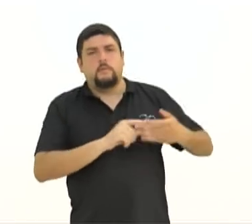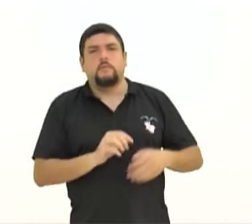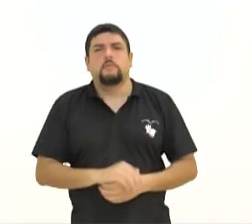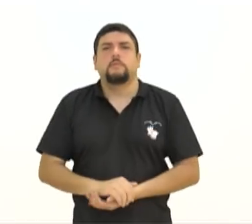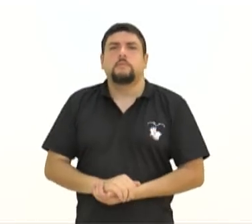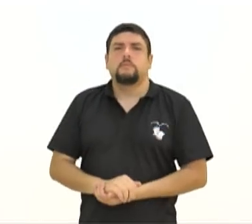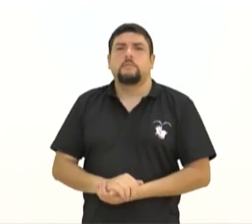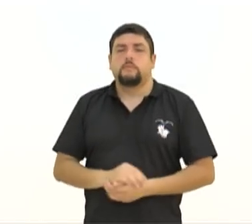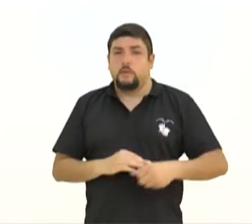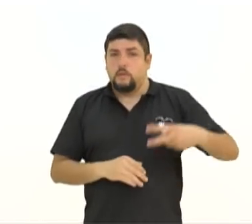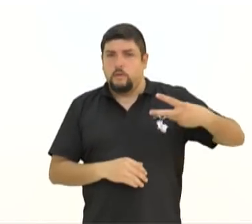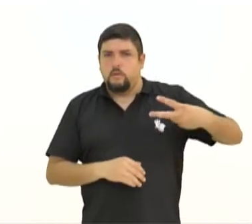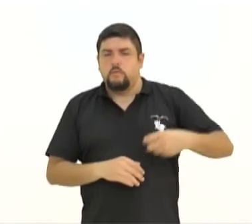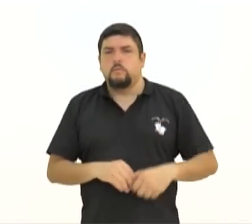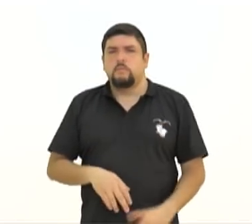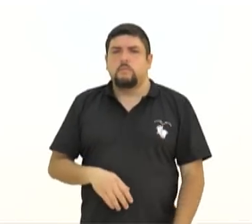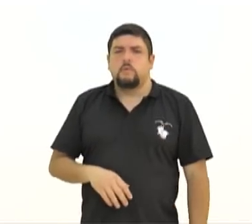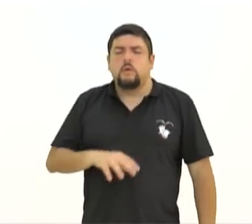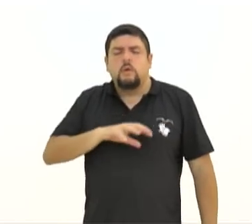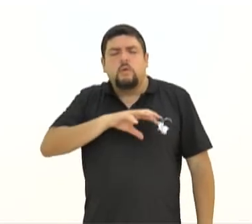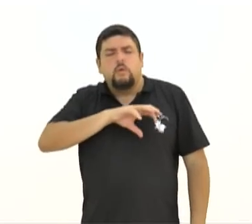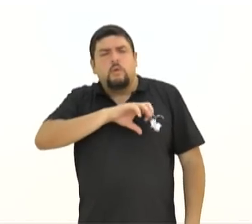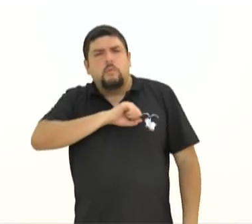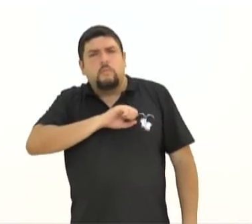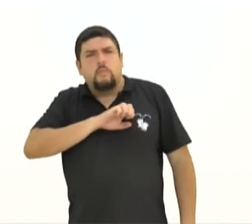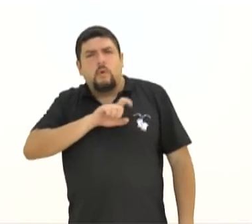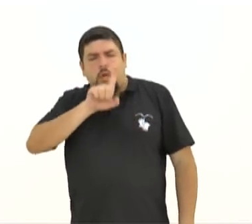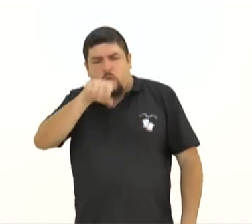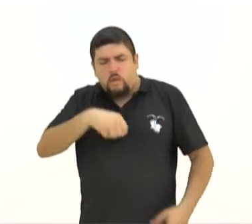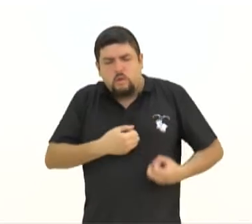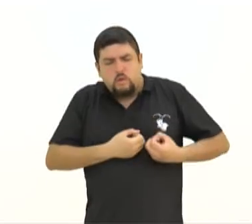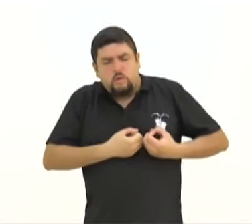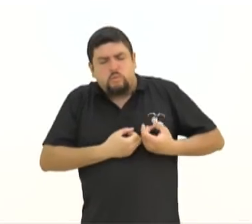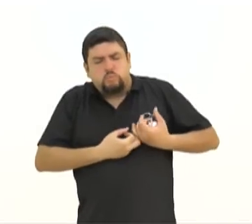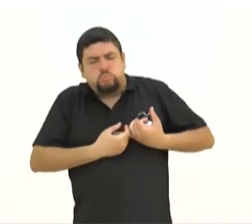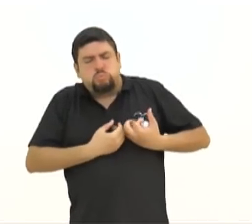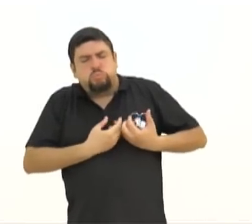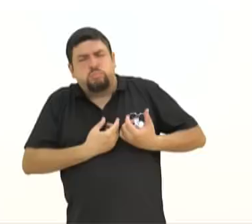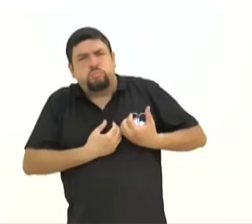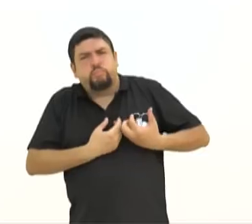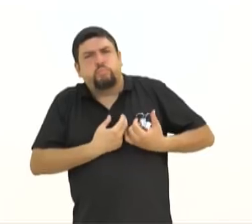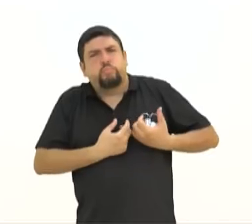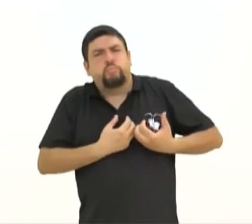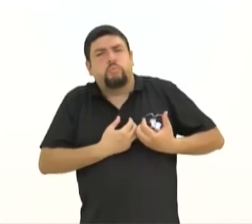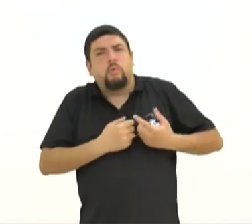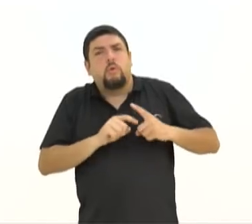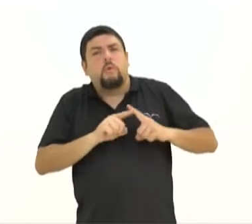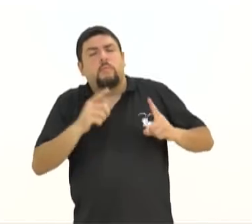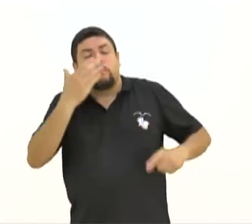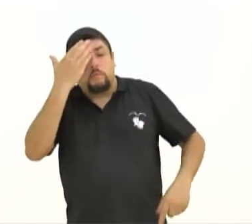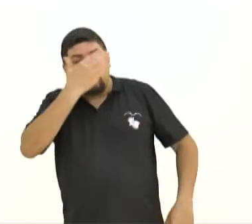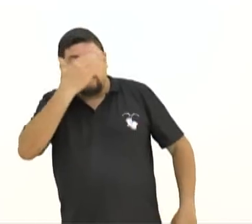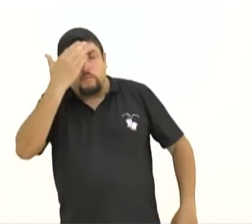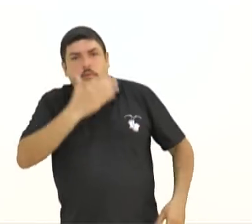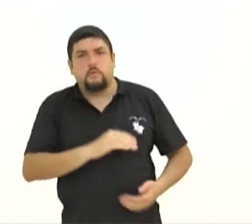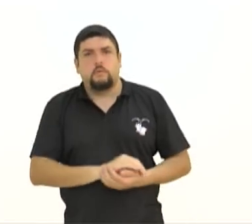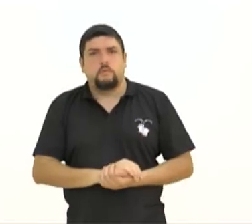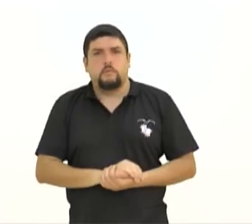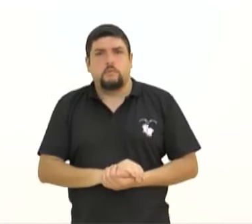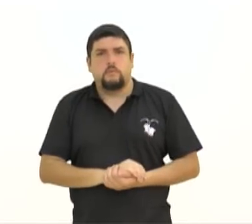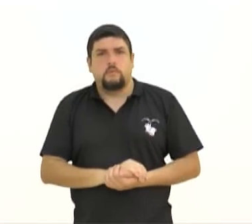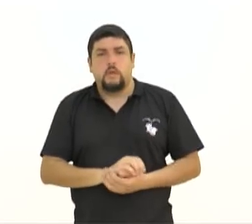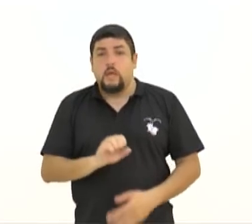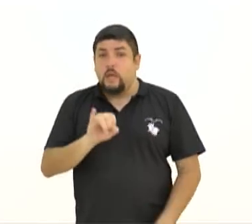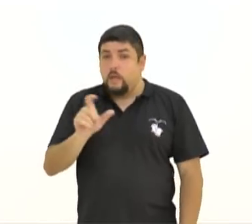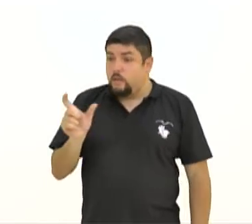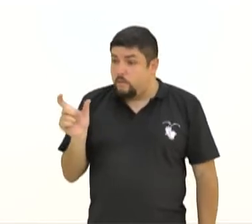No segundo exemplo, o amor é fogo que arde sem se ver, né? Um verso do Camões aí. Se tivesse ali o elemento